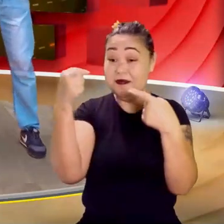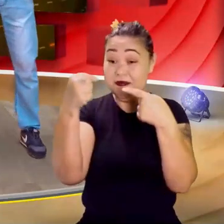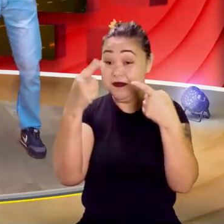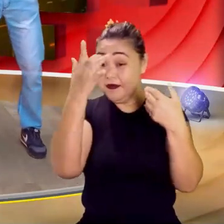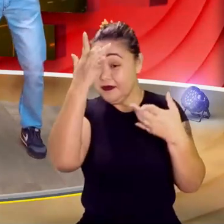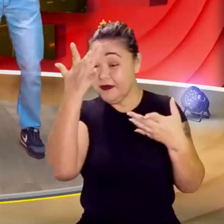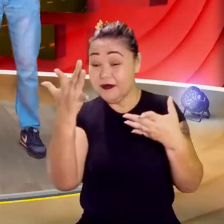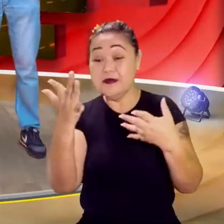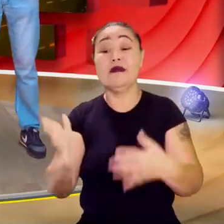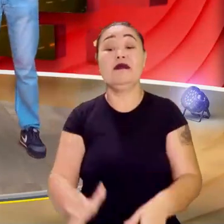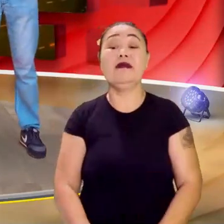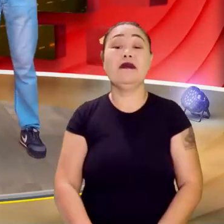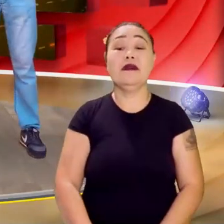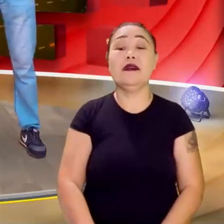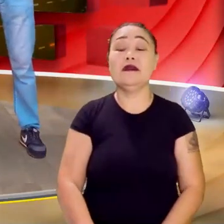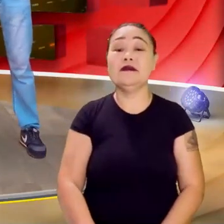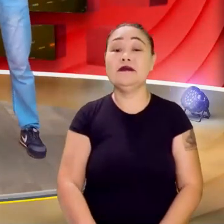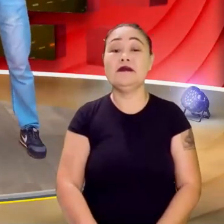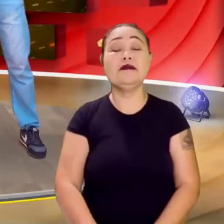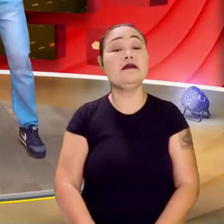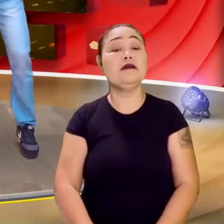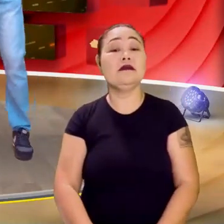Propriedades fáceis.